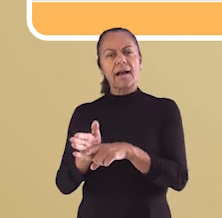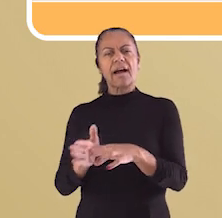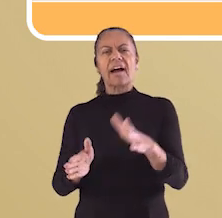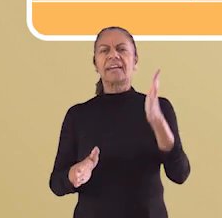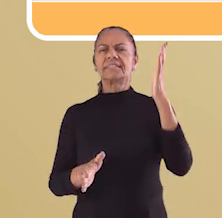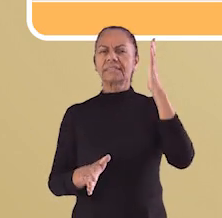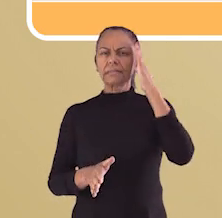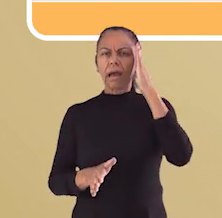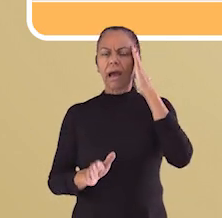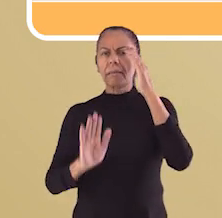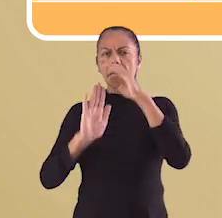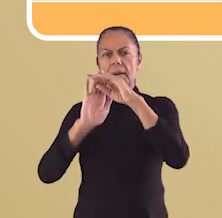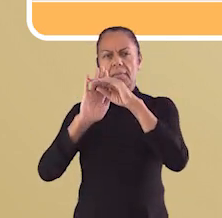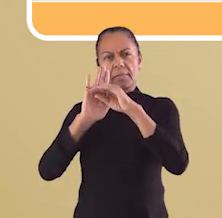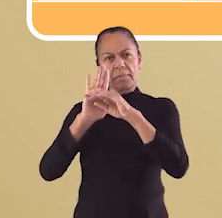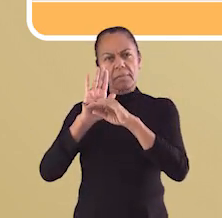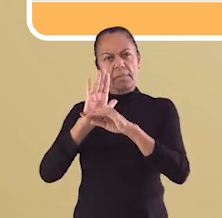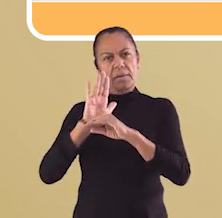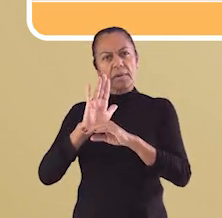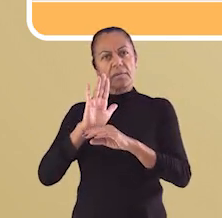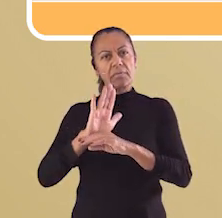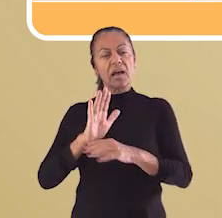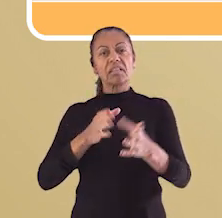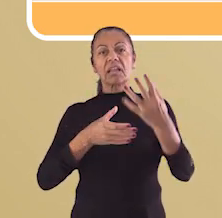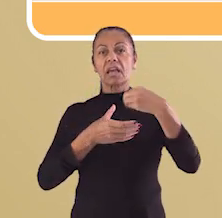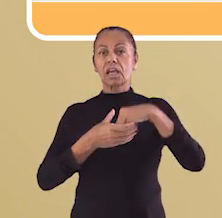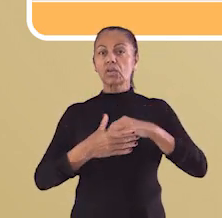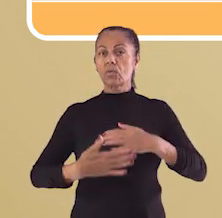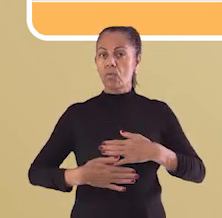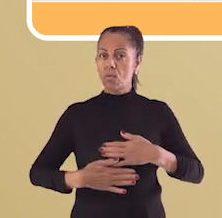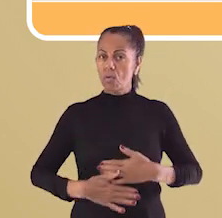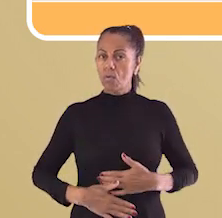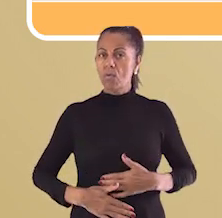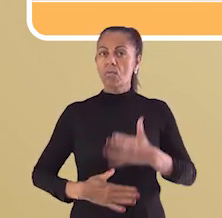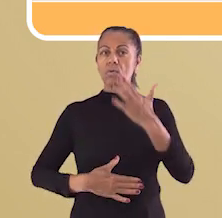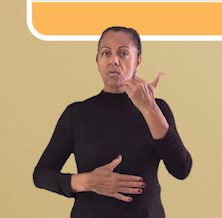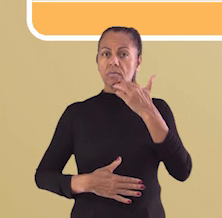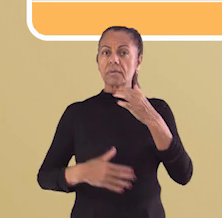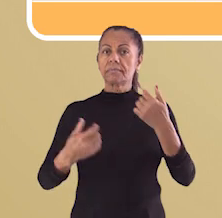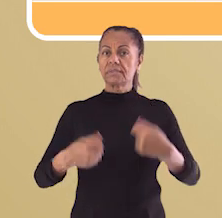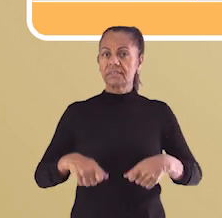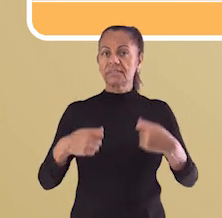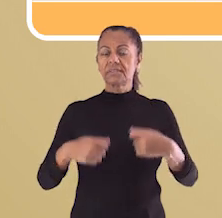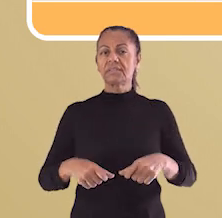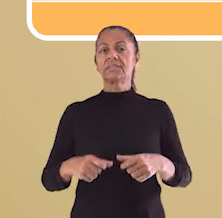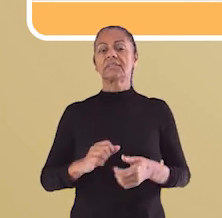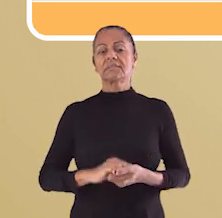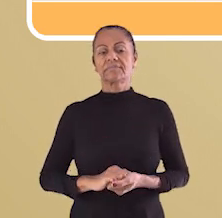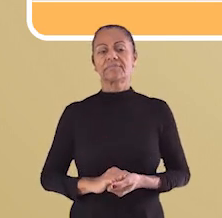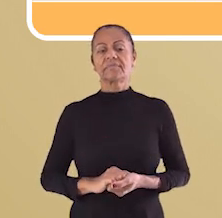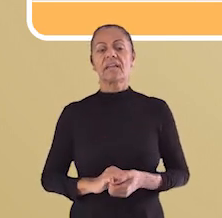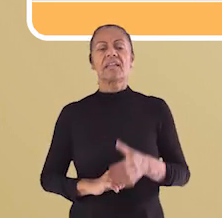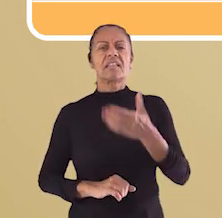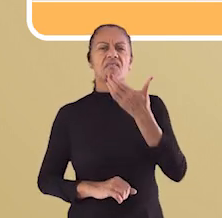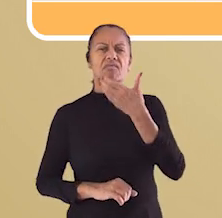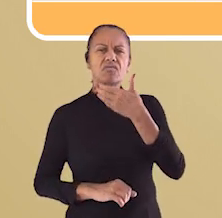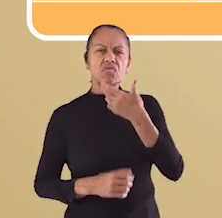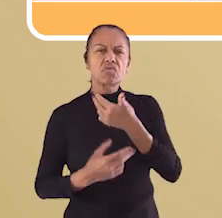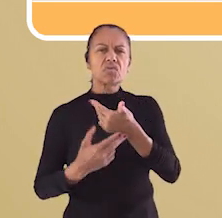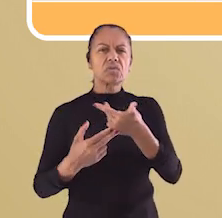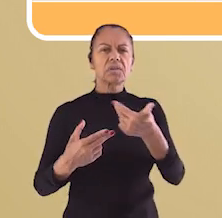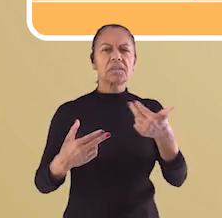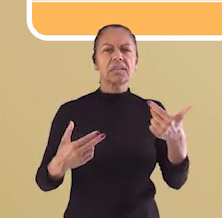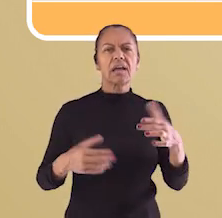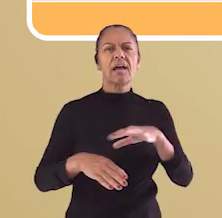de se fazer um cardápio que atenda a todas as necessidades nutricionais do organismo. E por essa razão, a gente tem cardápios com